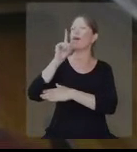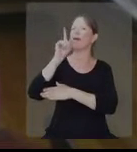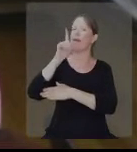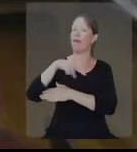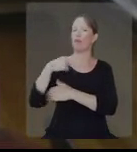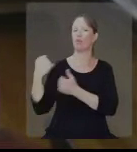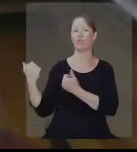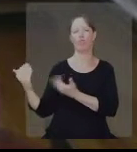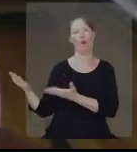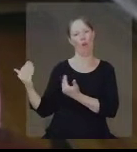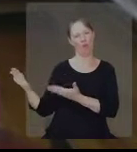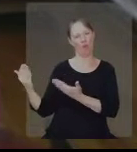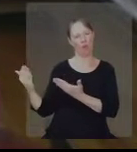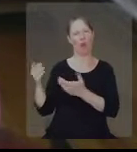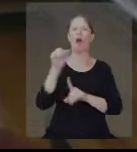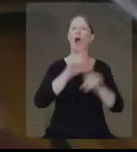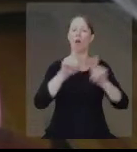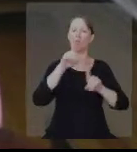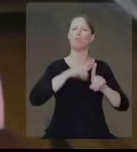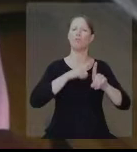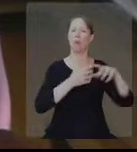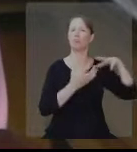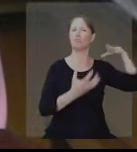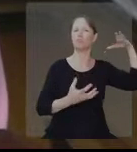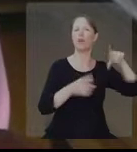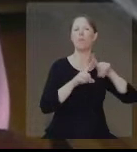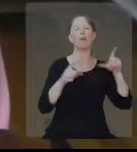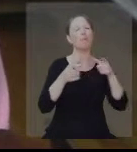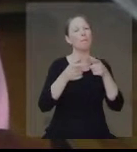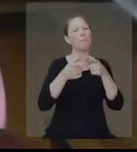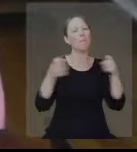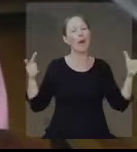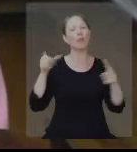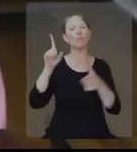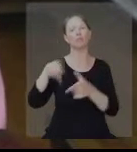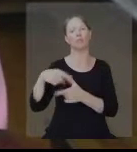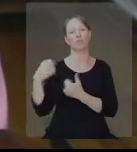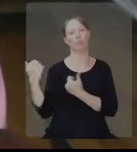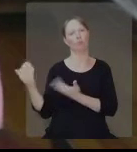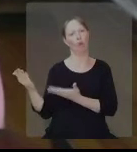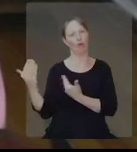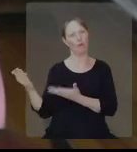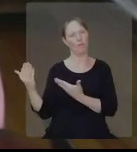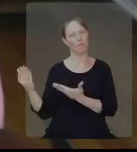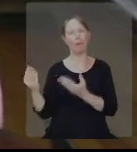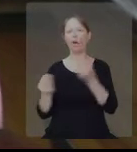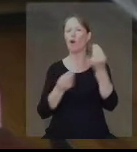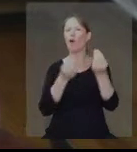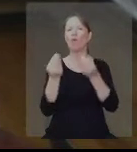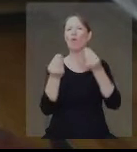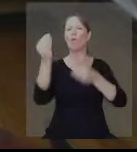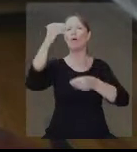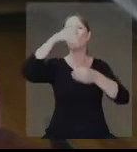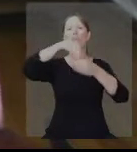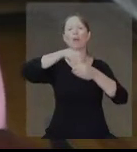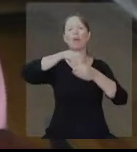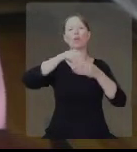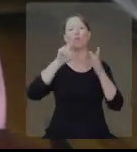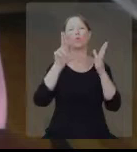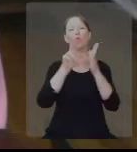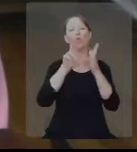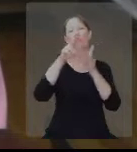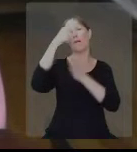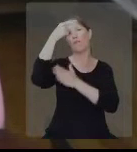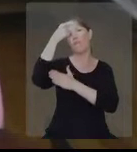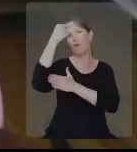participam da sua formação universitária um pouco mais tarde, mas na grande maioria são os jovens. E como que é assim dentro do ambiente